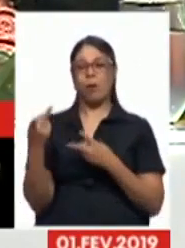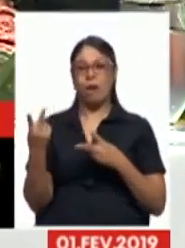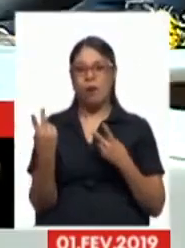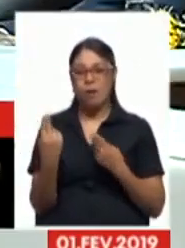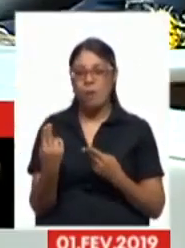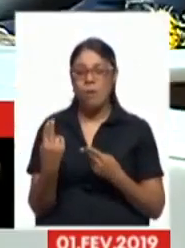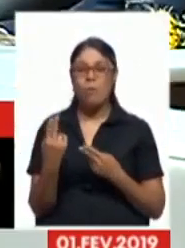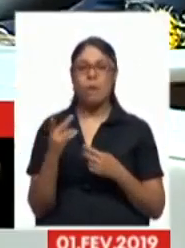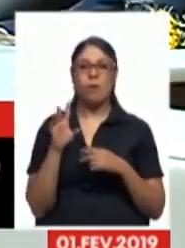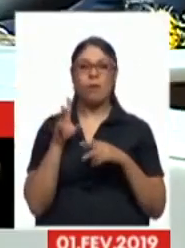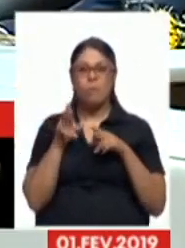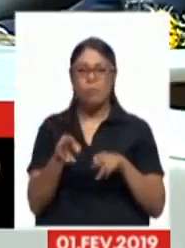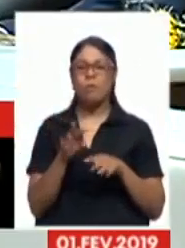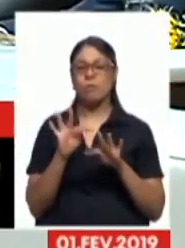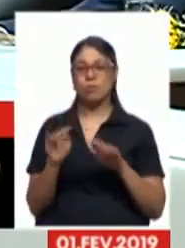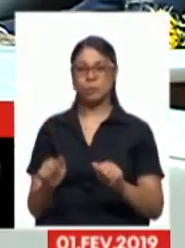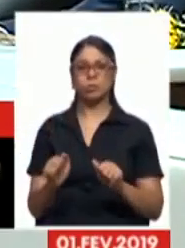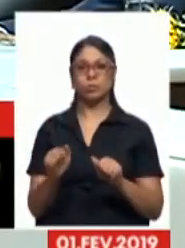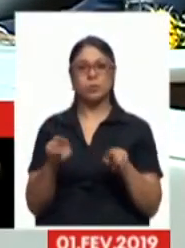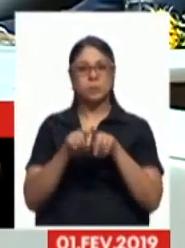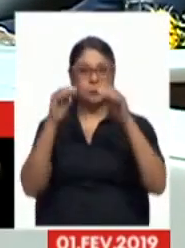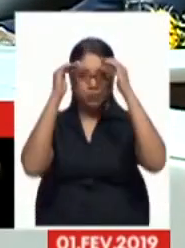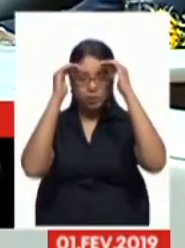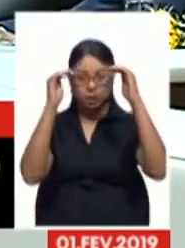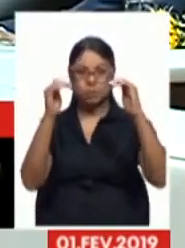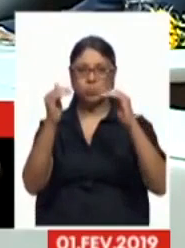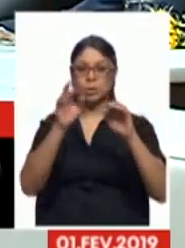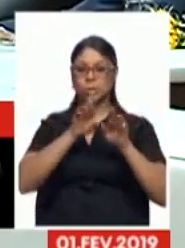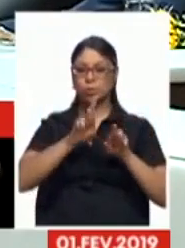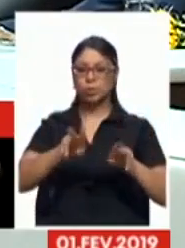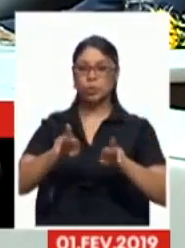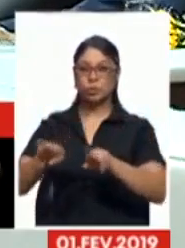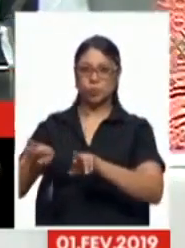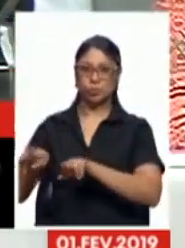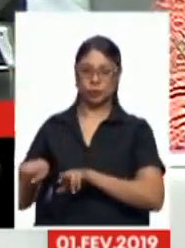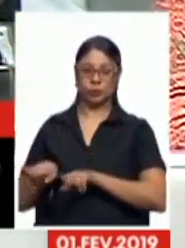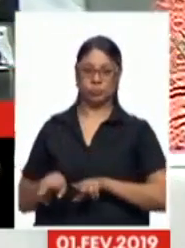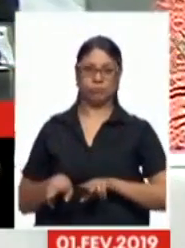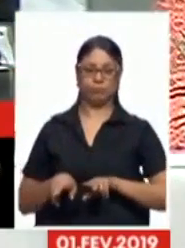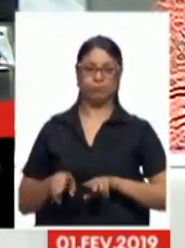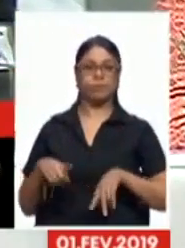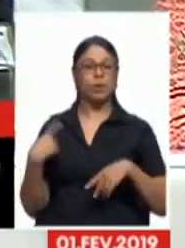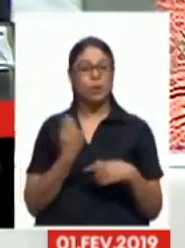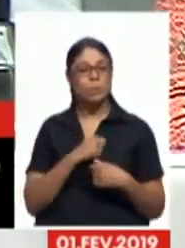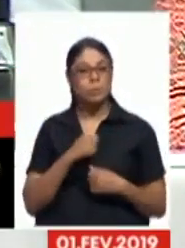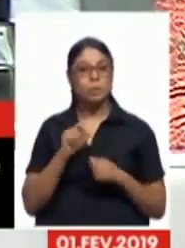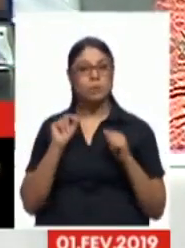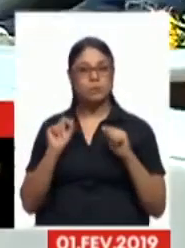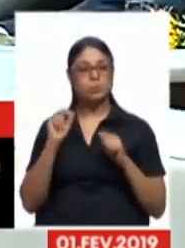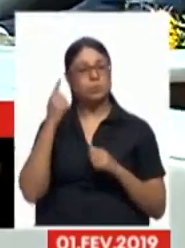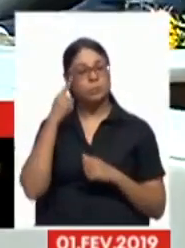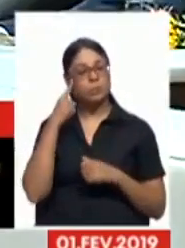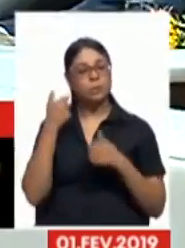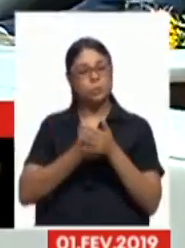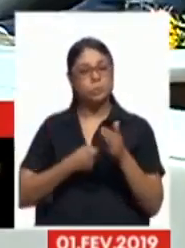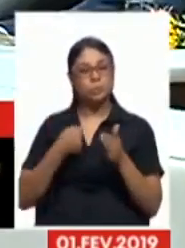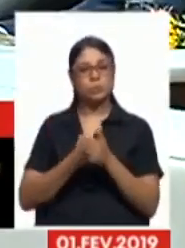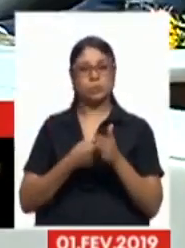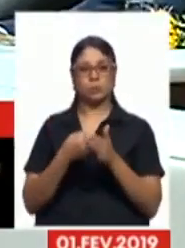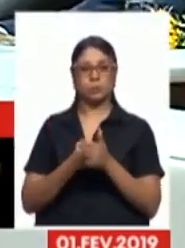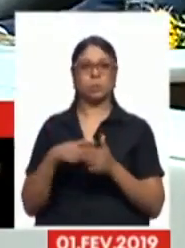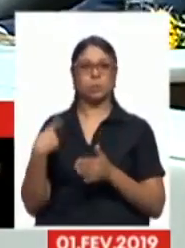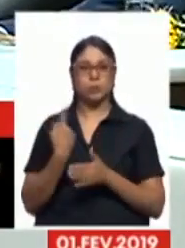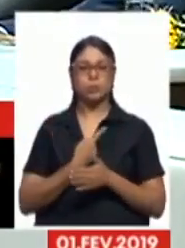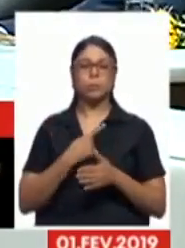diferenças. Precisamos atuar para que as convergências estejam acima de questões políticas e